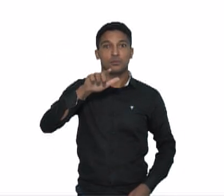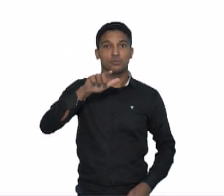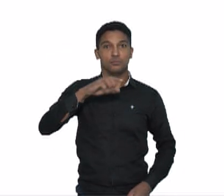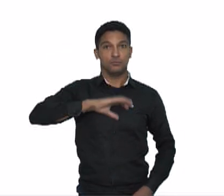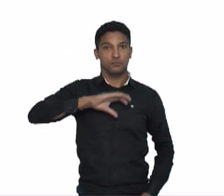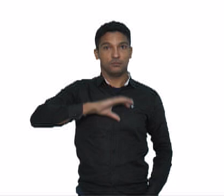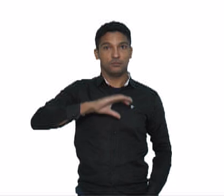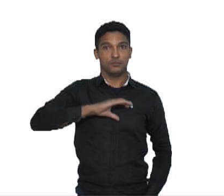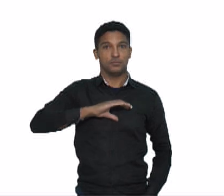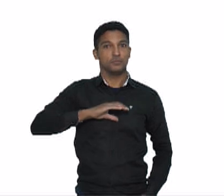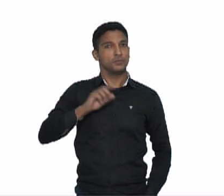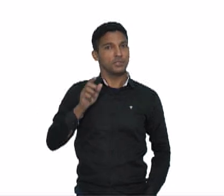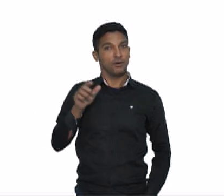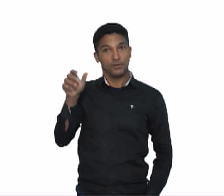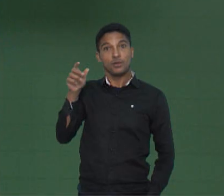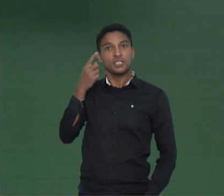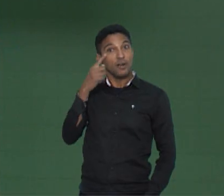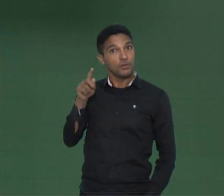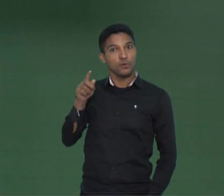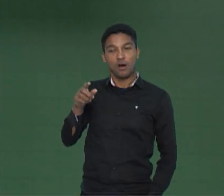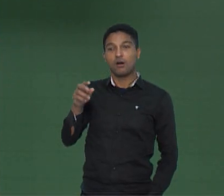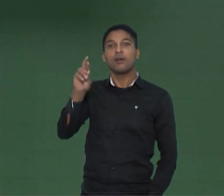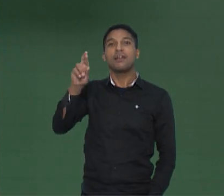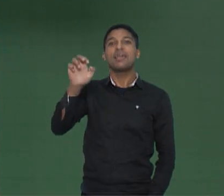por exemplo, que está no... Faça a leitura.